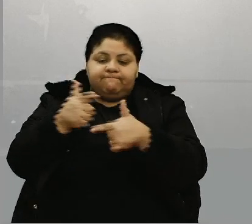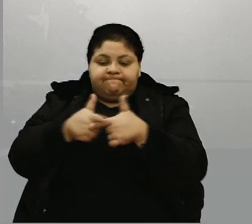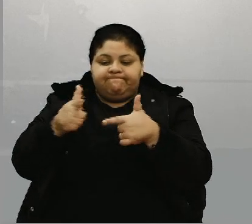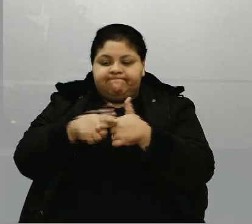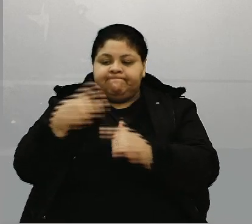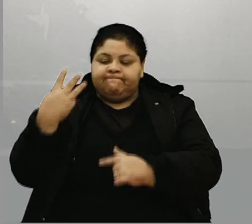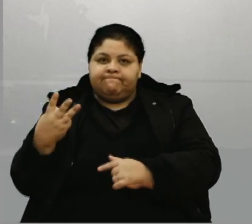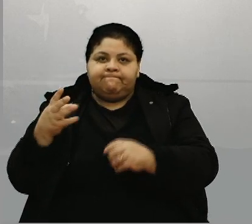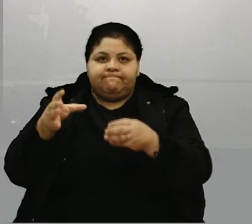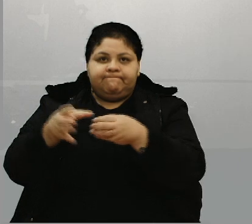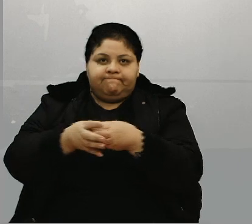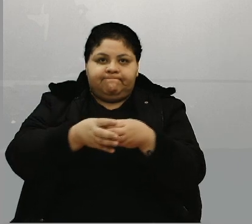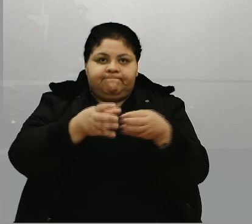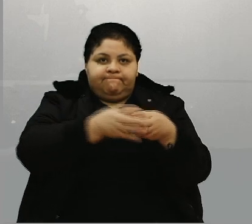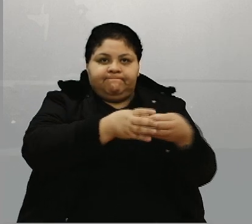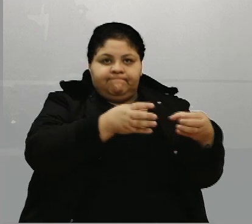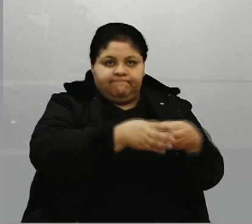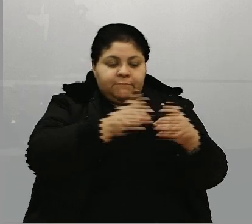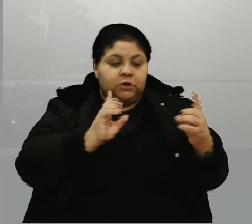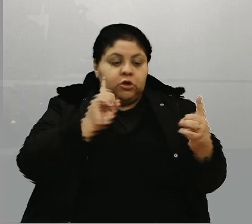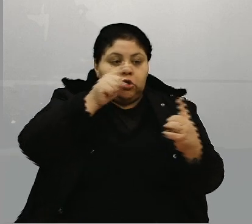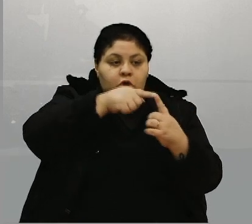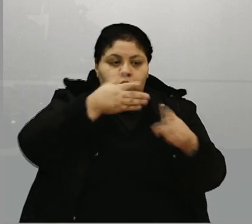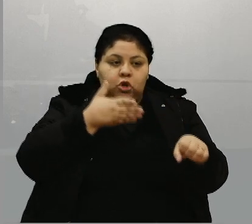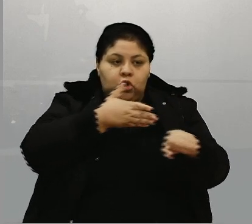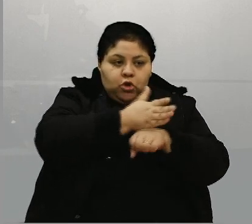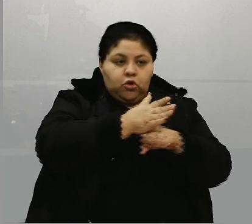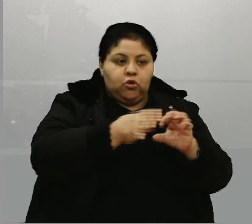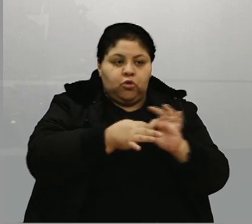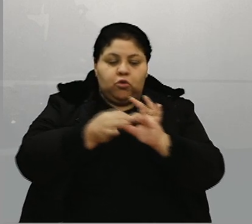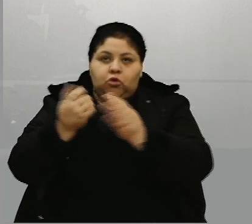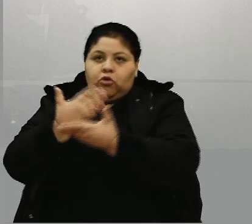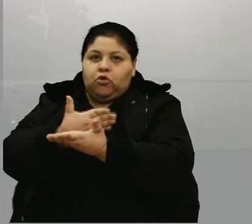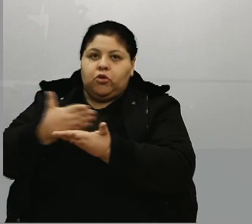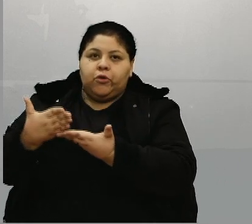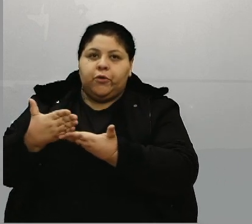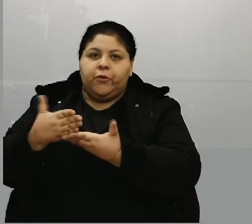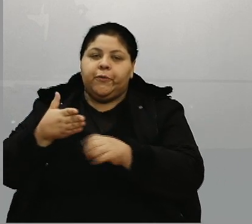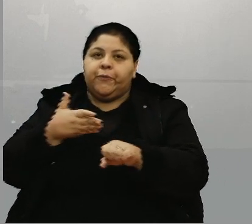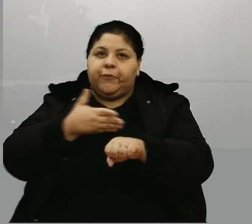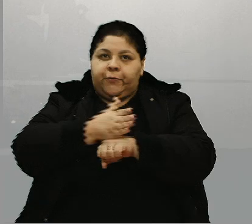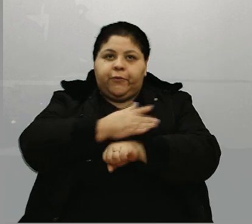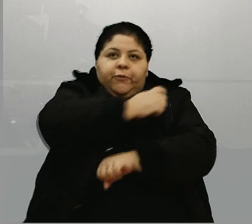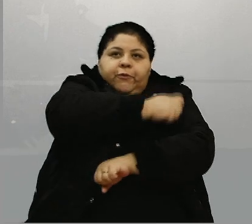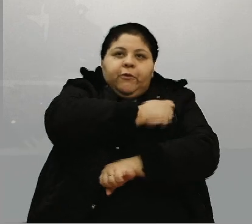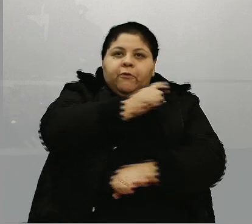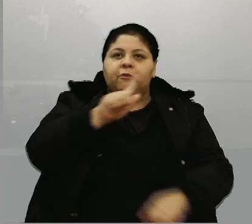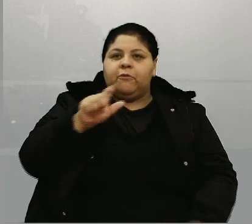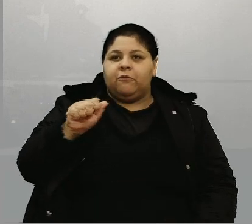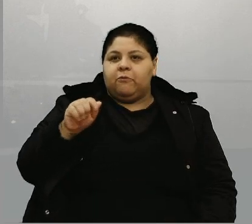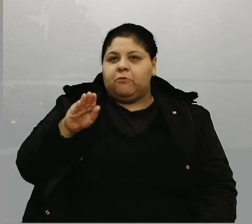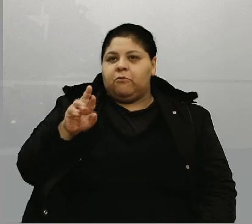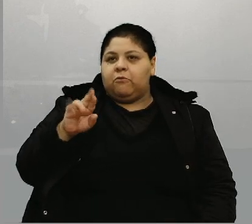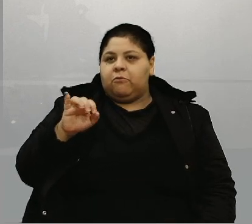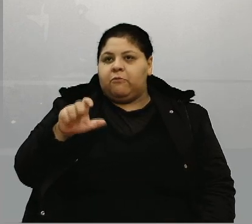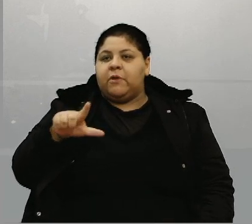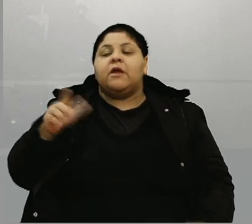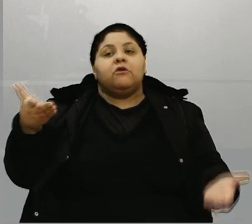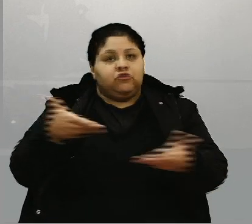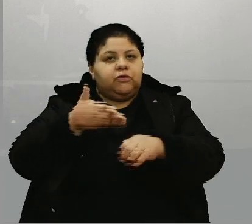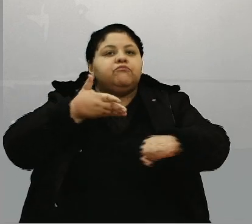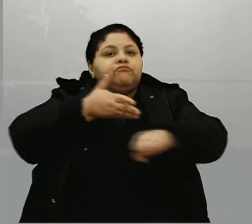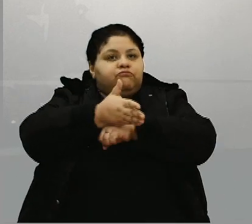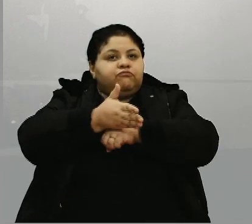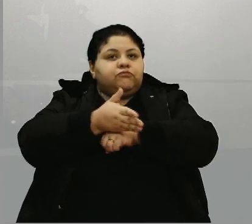3 grupos. A ideia de participar da Olimpíada surgiu por um dos integrantes, o aluno Gabriel, que já havia participado da competição